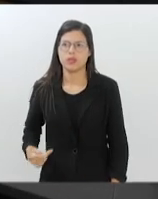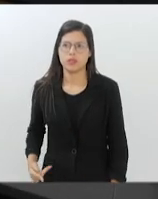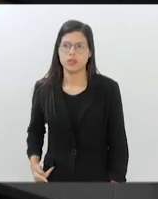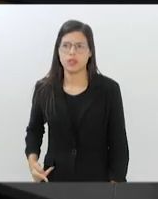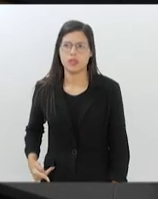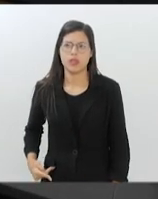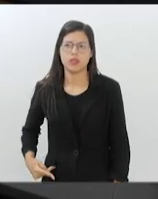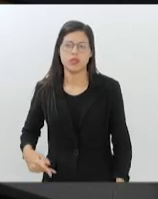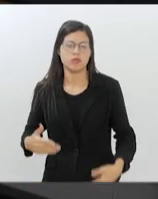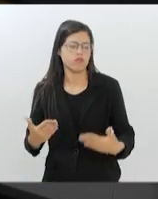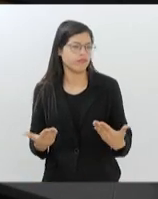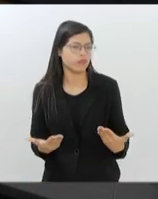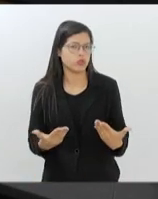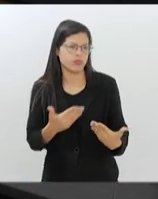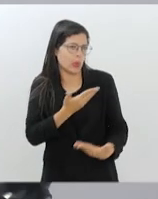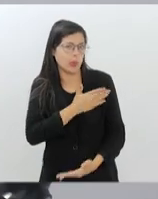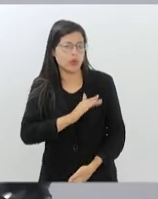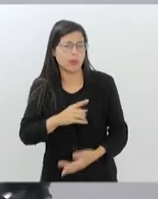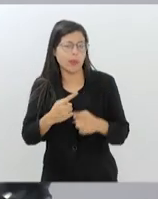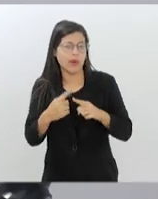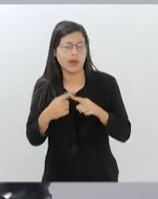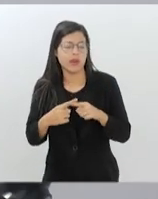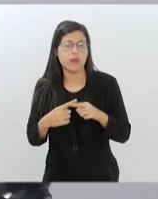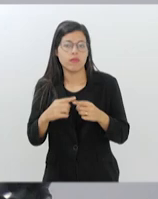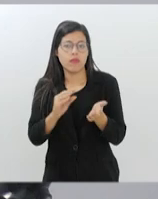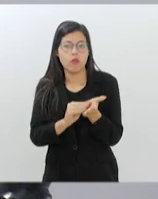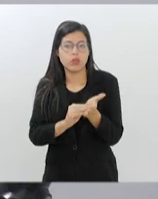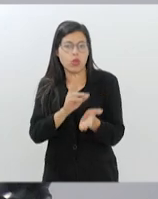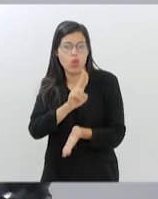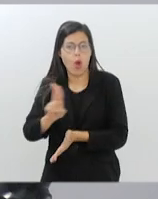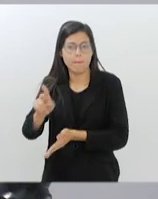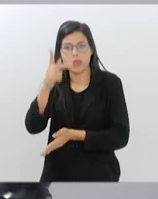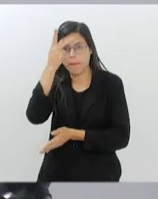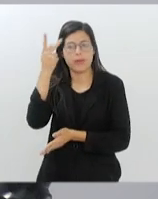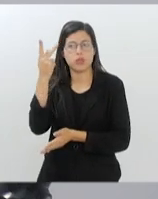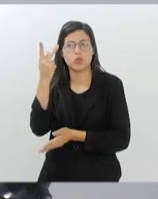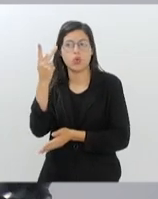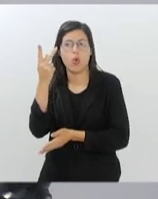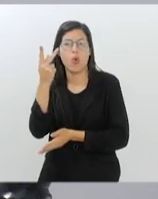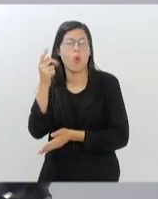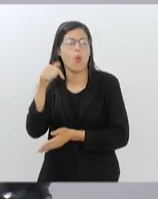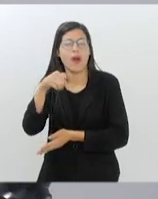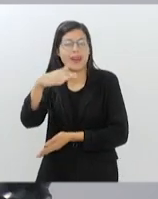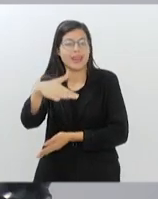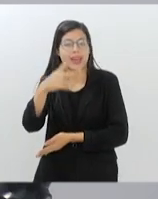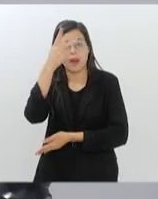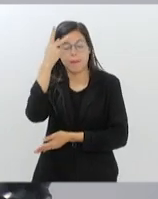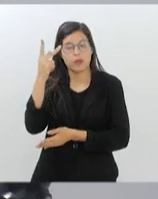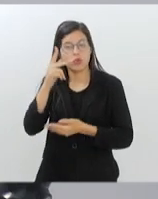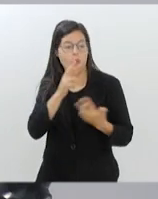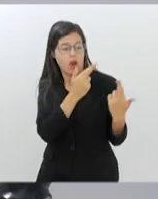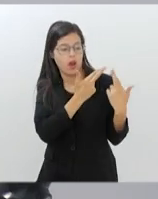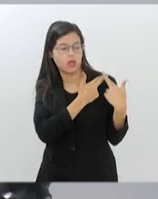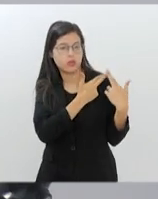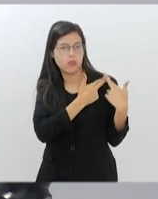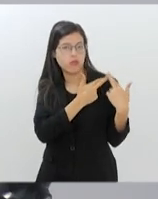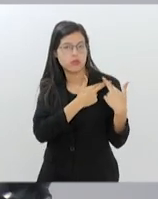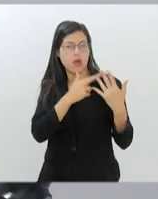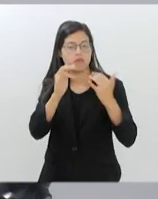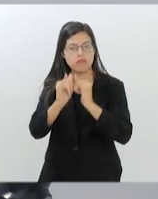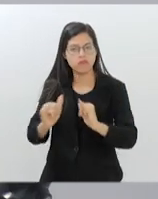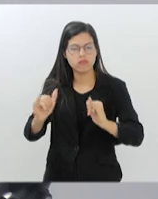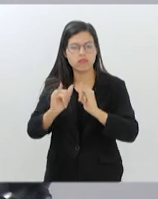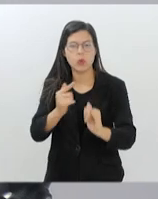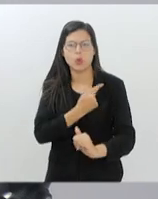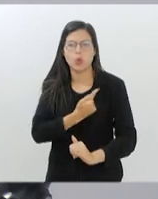surgiu o nome de quem era o responsável pessoa física quem era o CPF responsável pela publicidade do Governo do